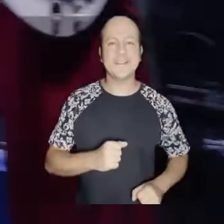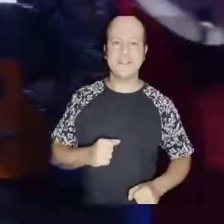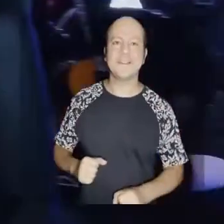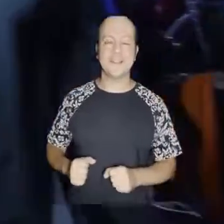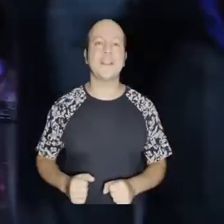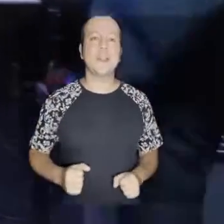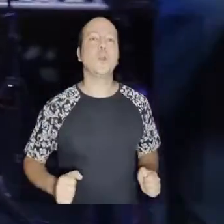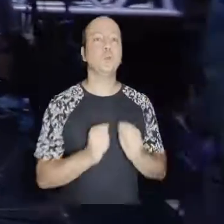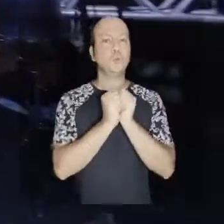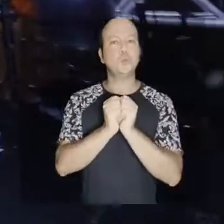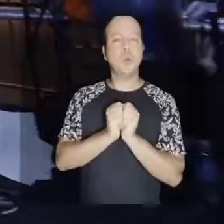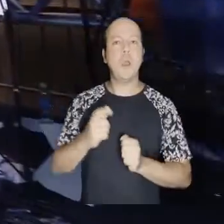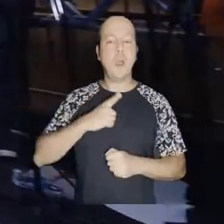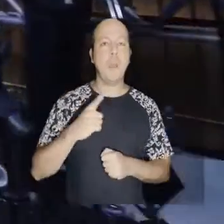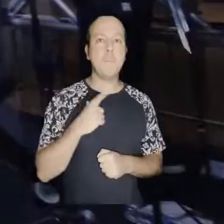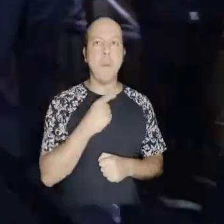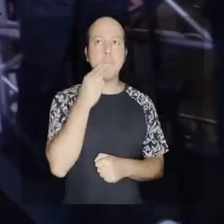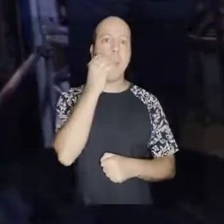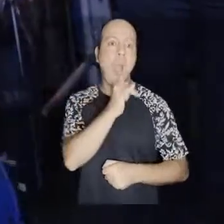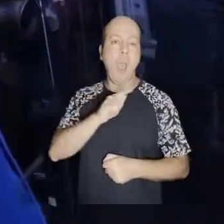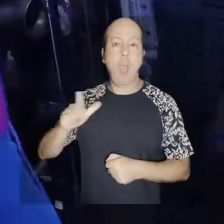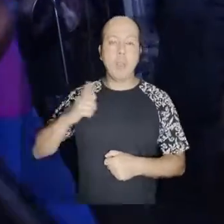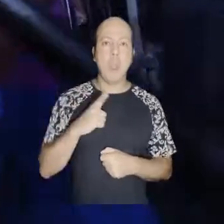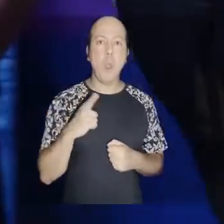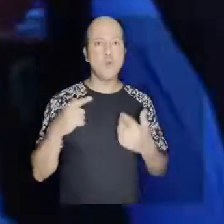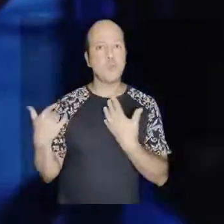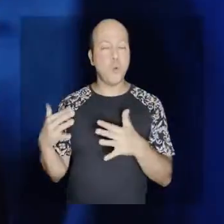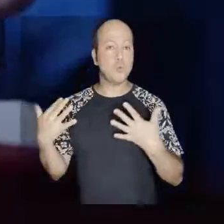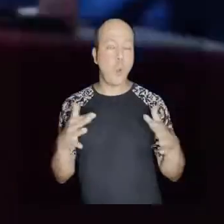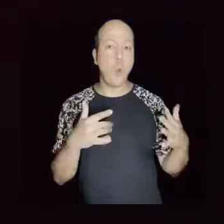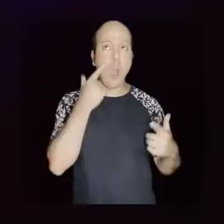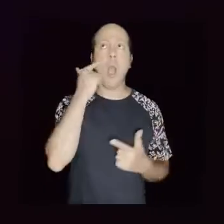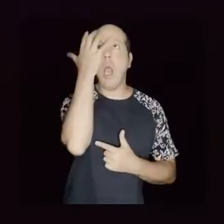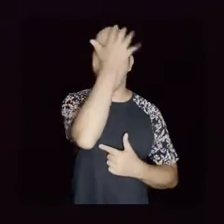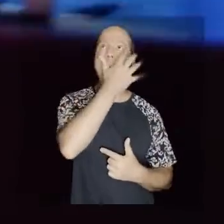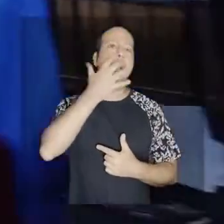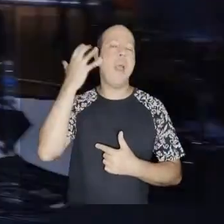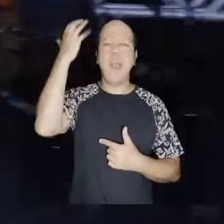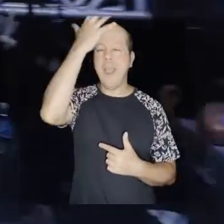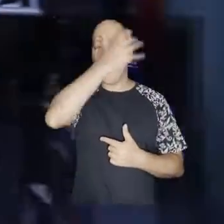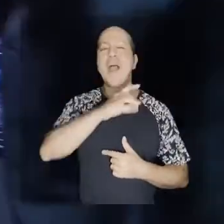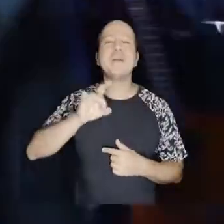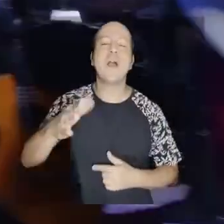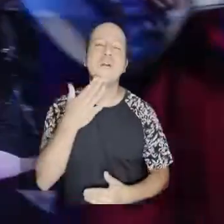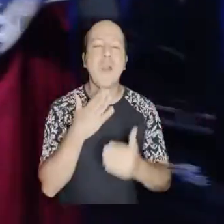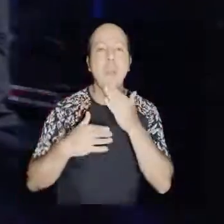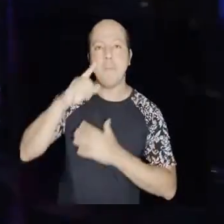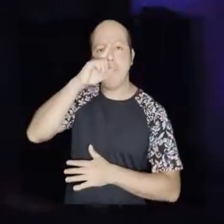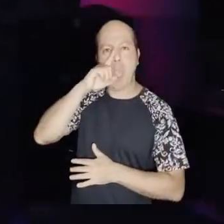Só um beijinho no canto da boca me deixa. Meu paraíso. Júlia Mestre, Lux Ferreira e Tomás